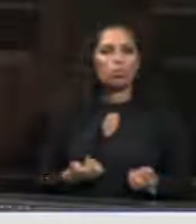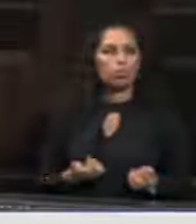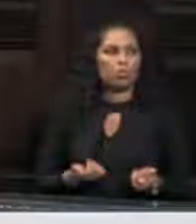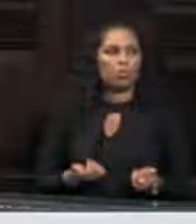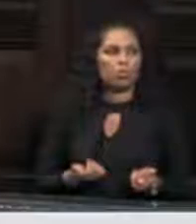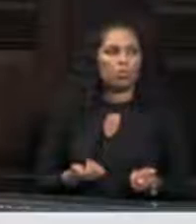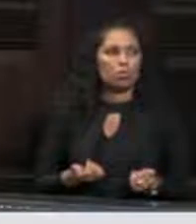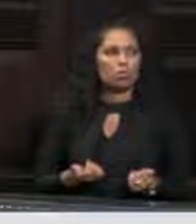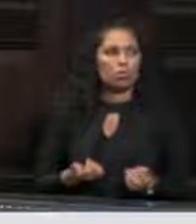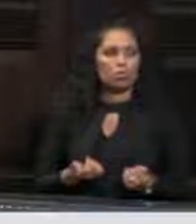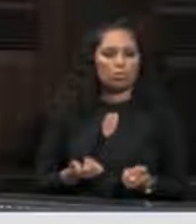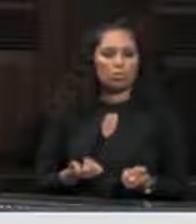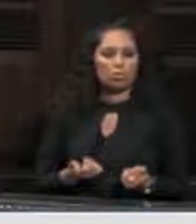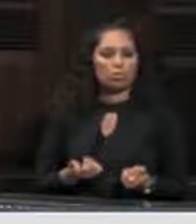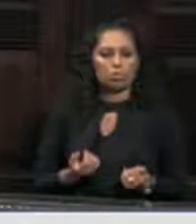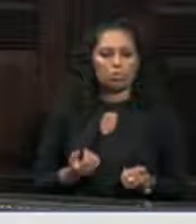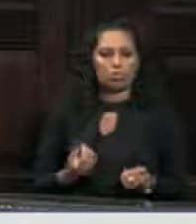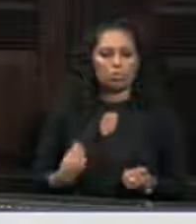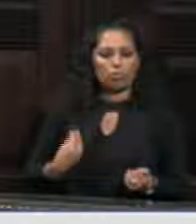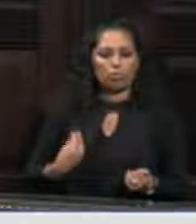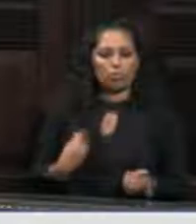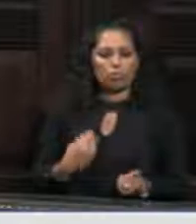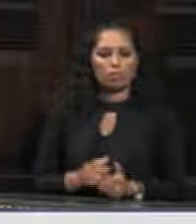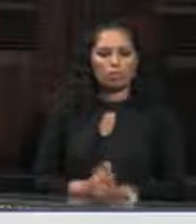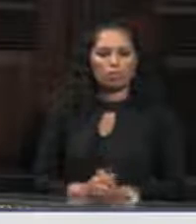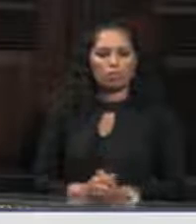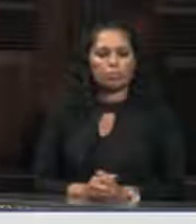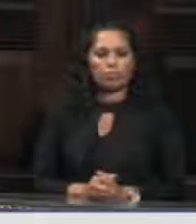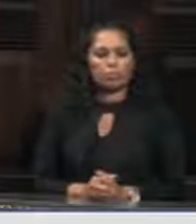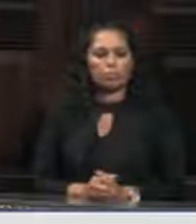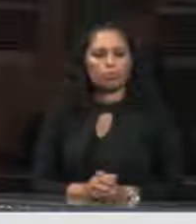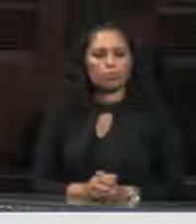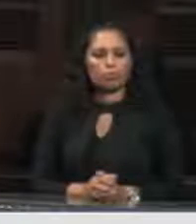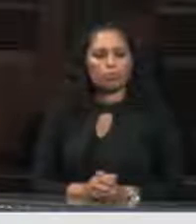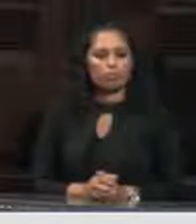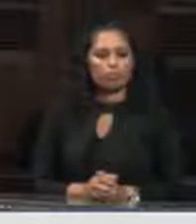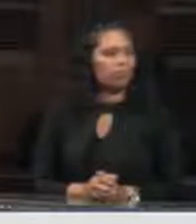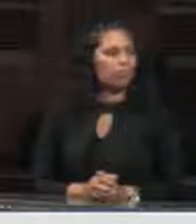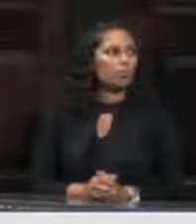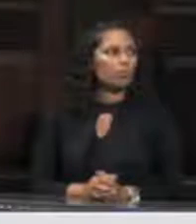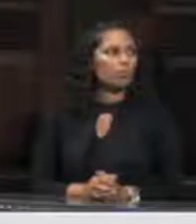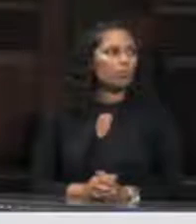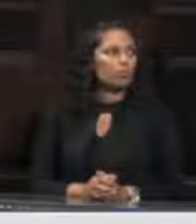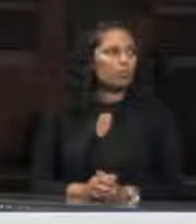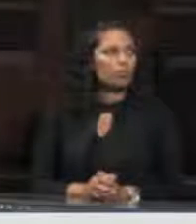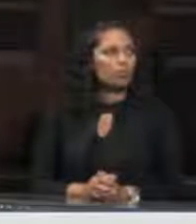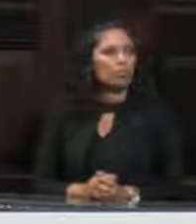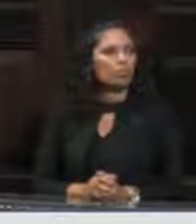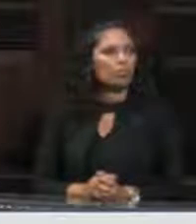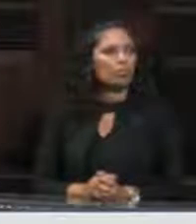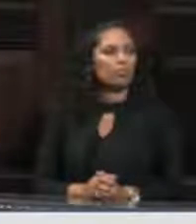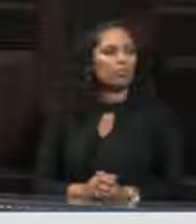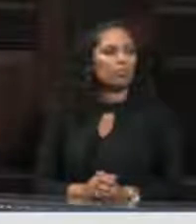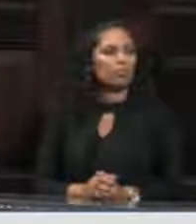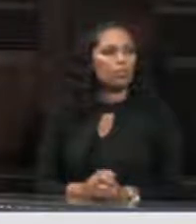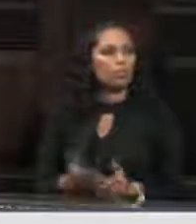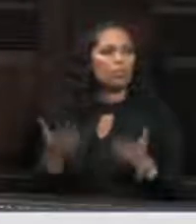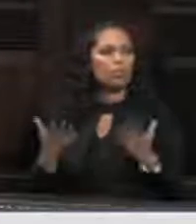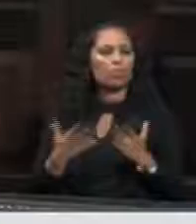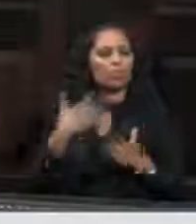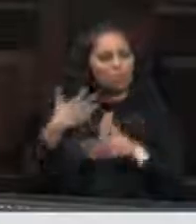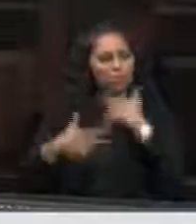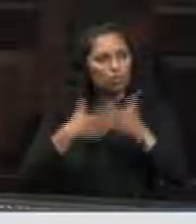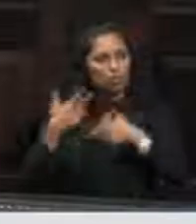economia se vitalize novamente. Não é isso daí. É totalmente um grande engano. E eu gostaria de